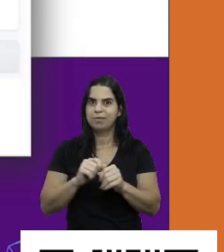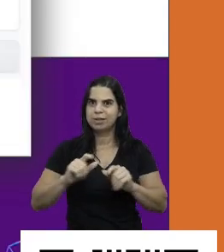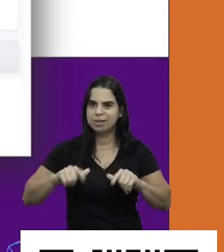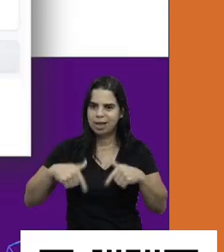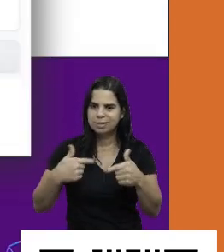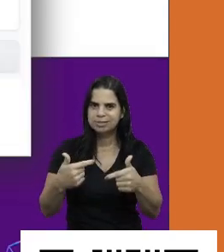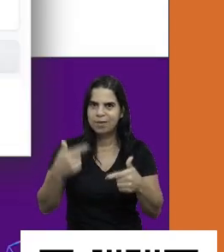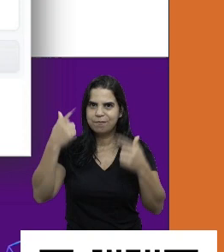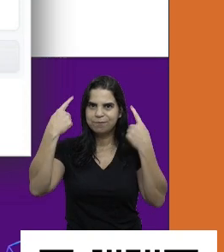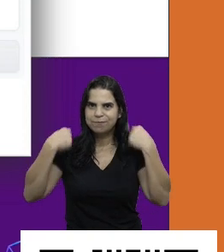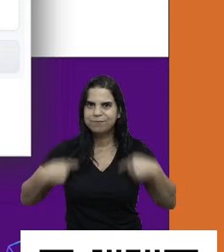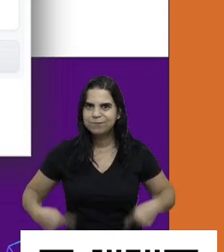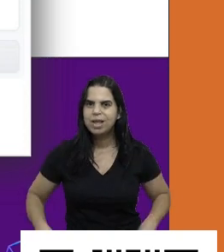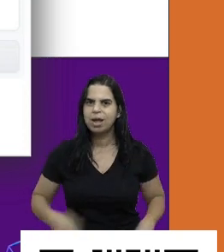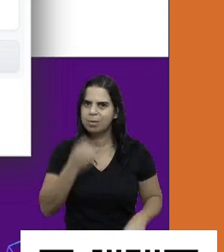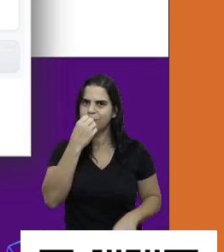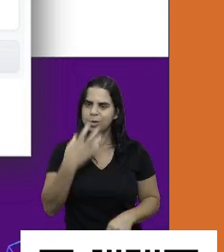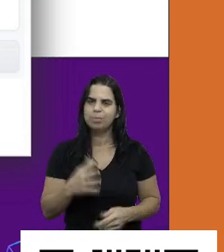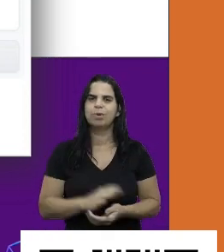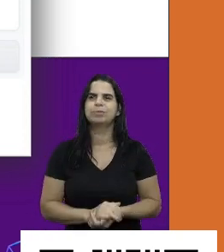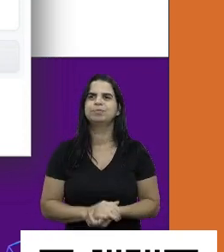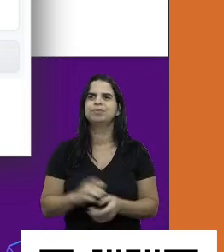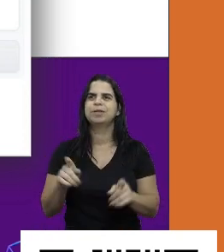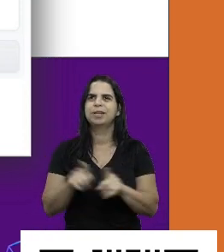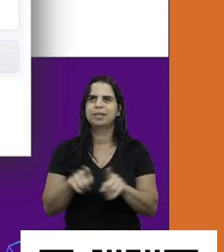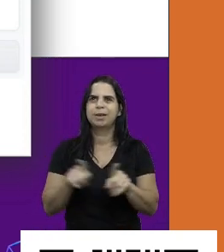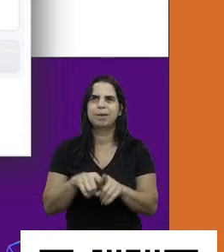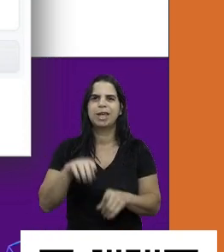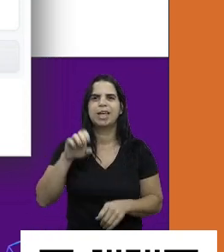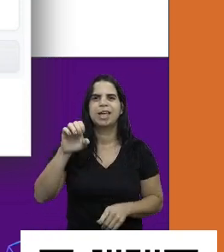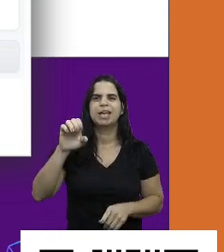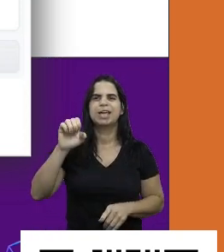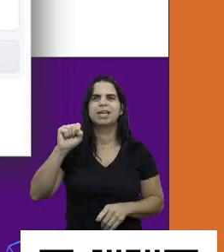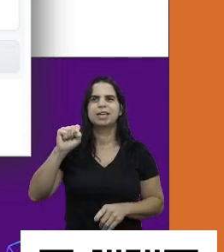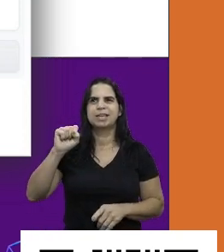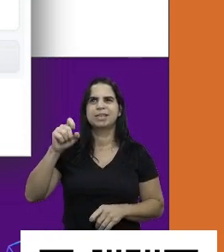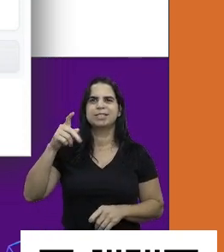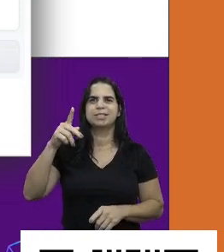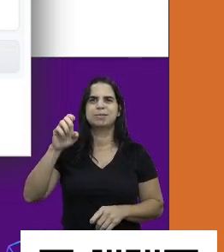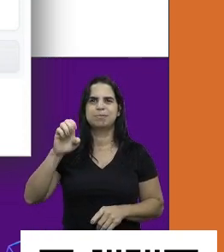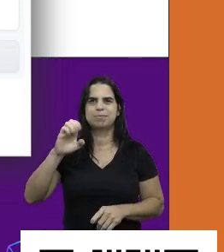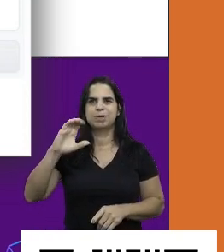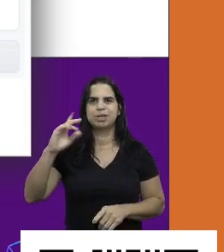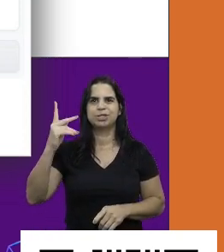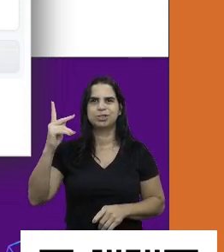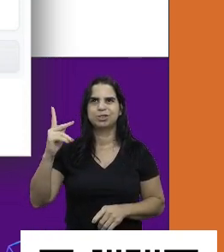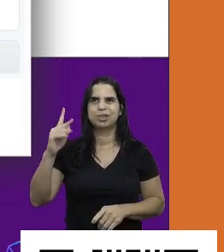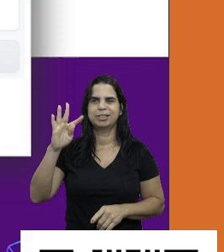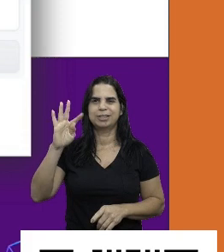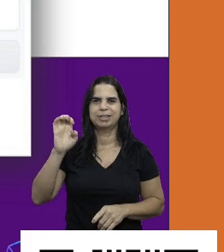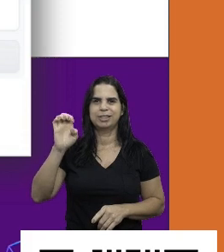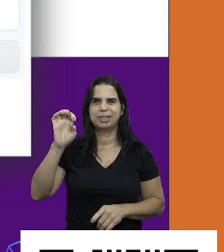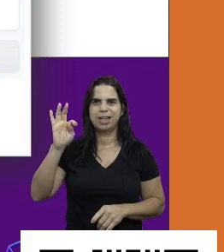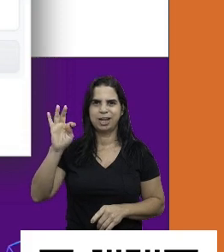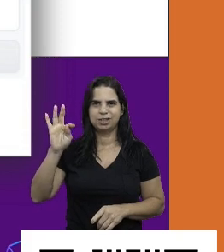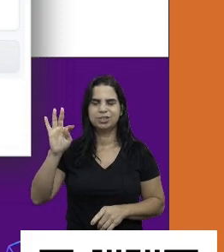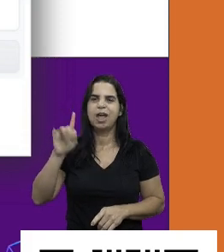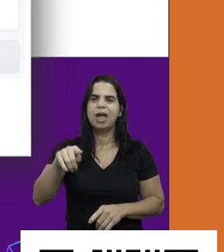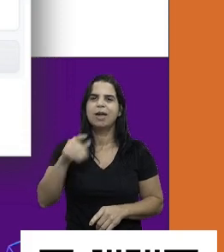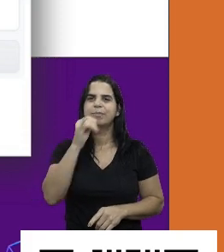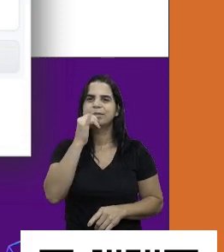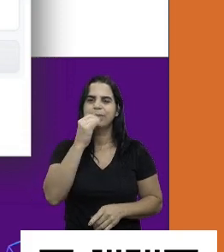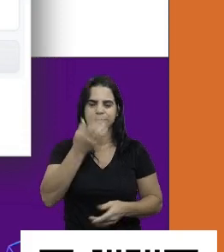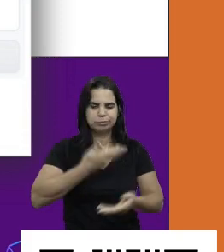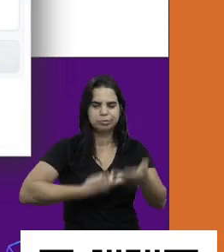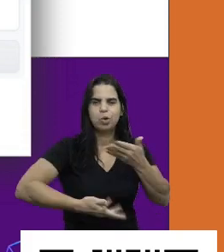bom o espírito text eu acabei de falar aqui então é a teoria da conspiração das redes sociais quando a gente tá conversando na roda de amigos